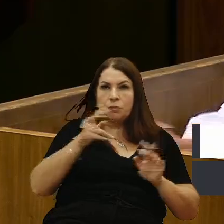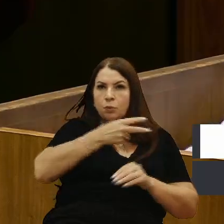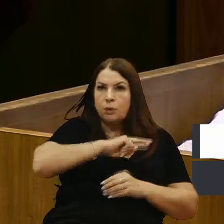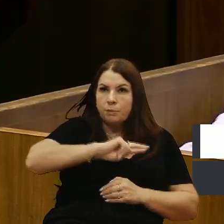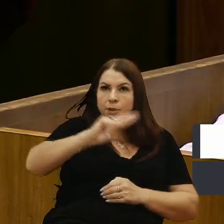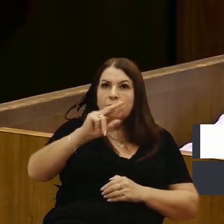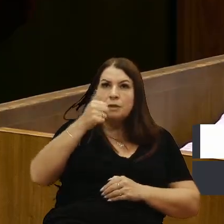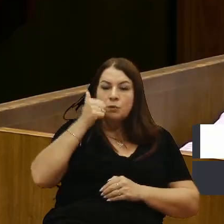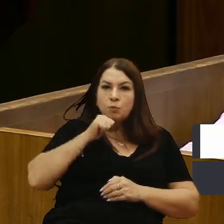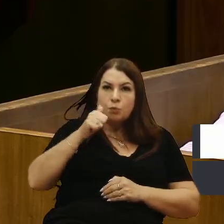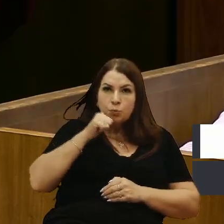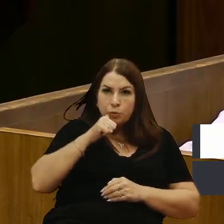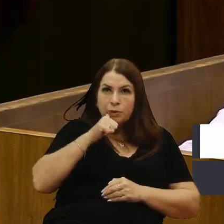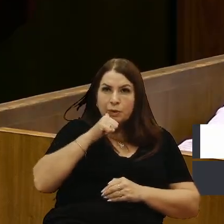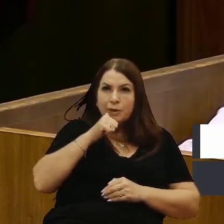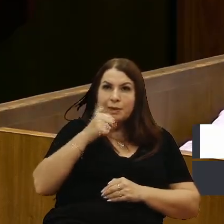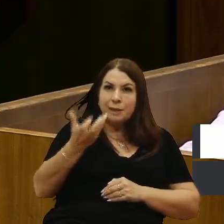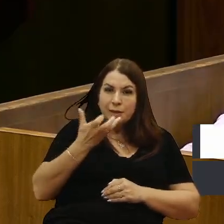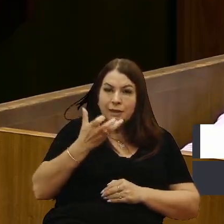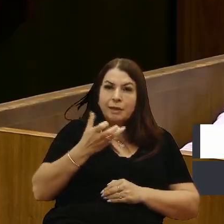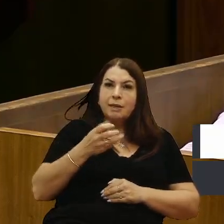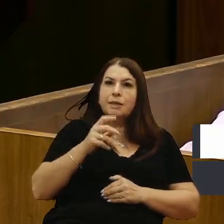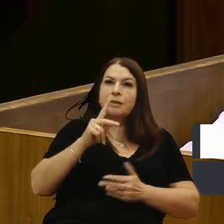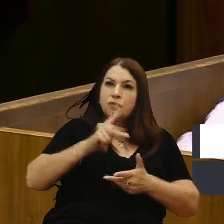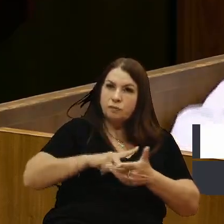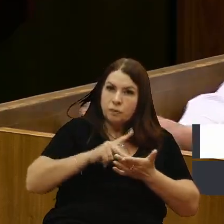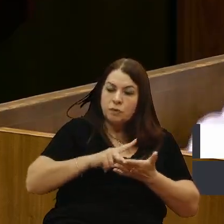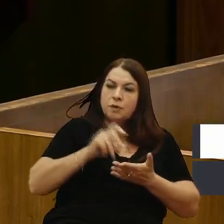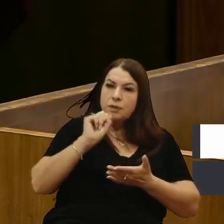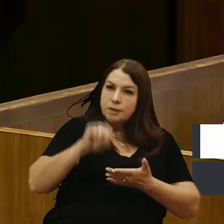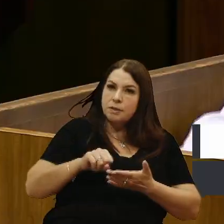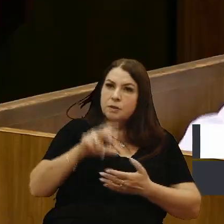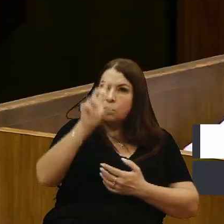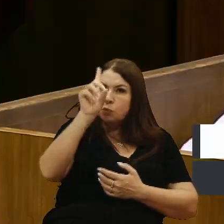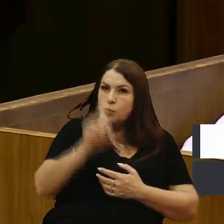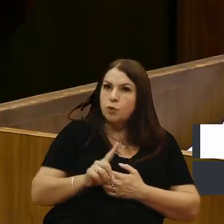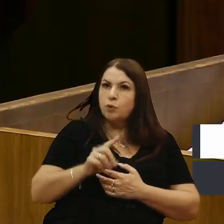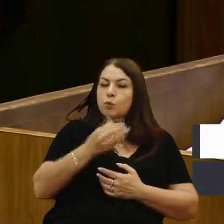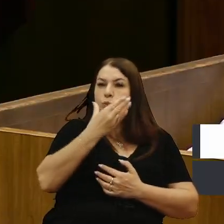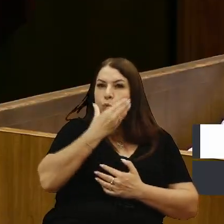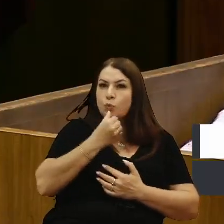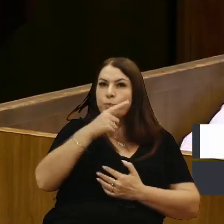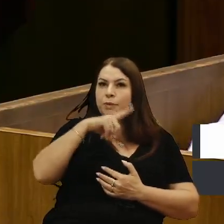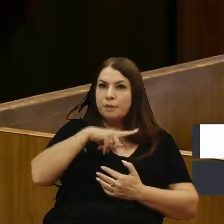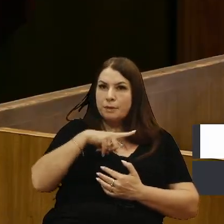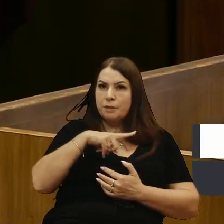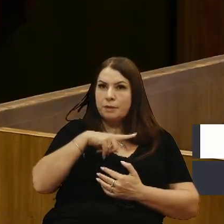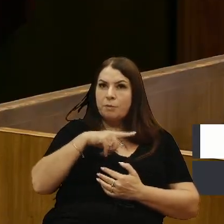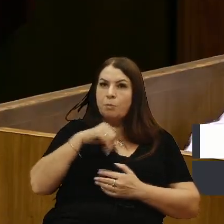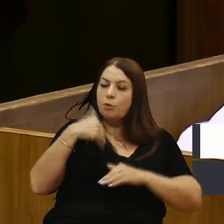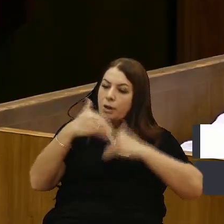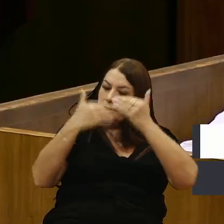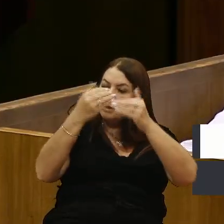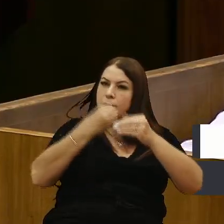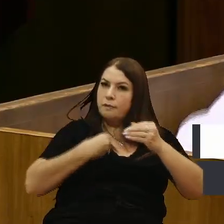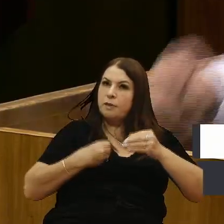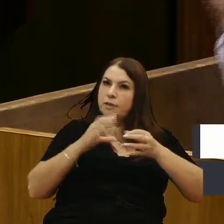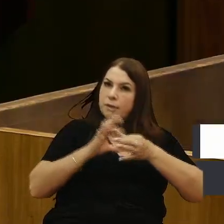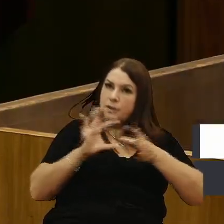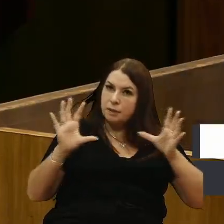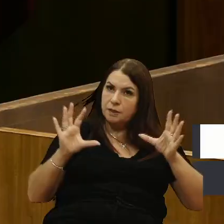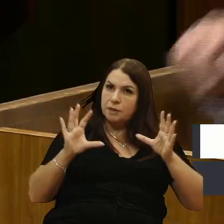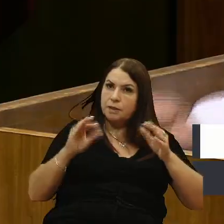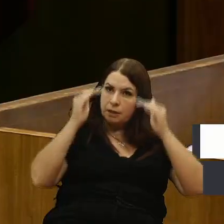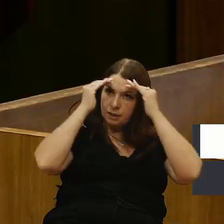representar as mulheres que querem, sim, ter os direitos que os homens têm, poder crescer na vida, serem livres,